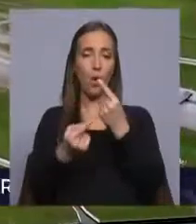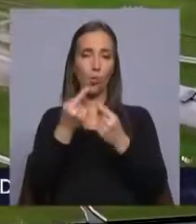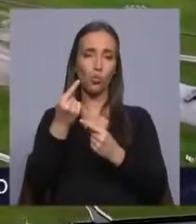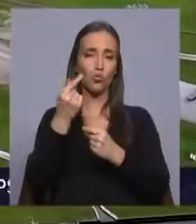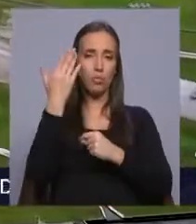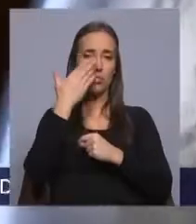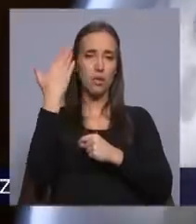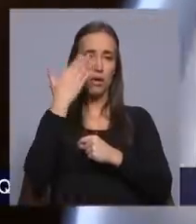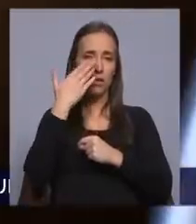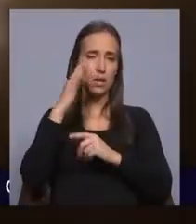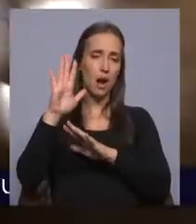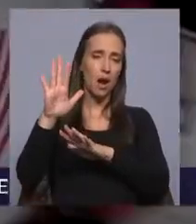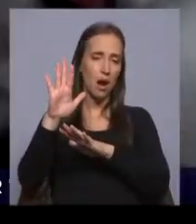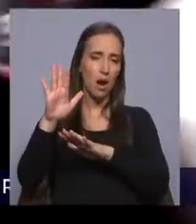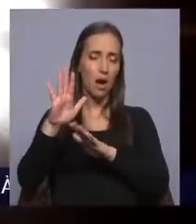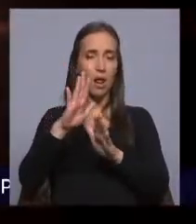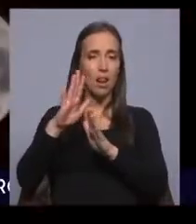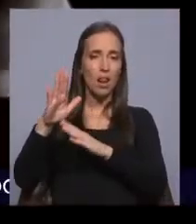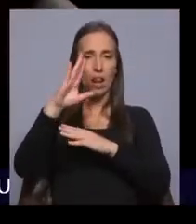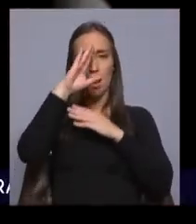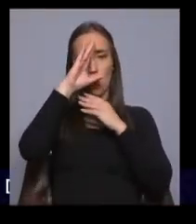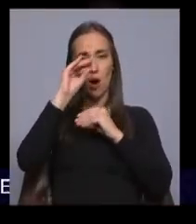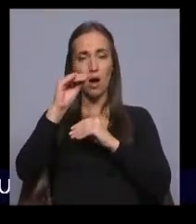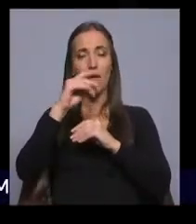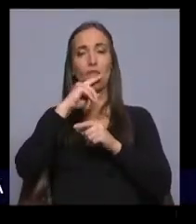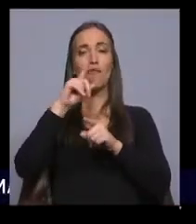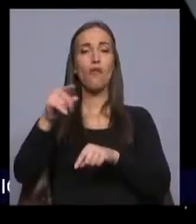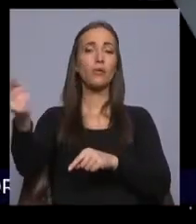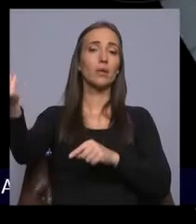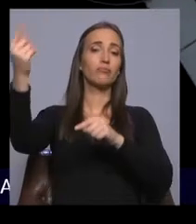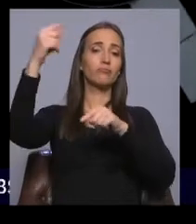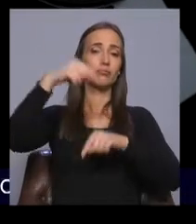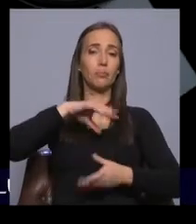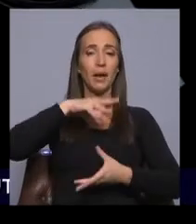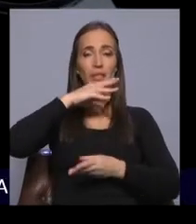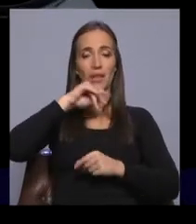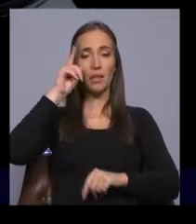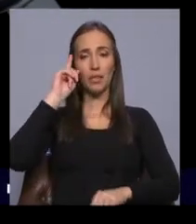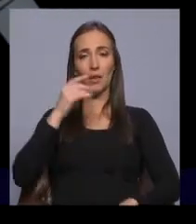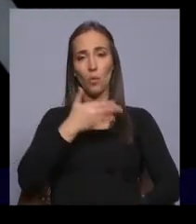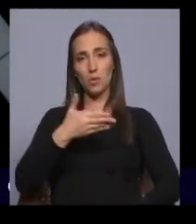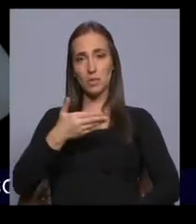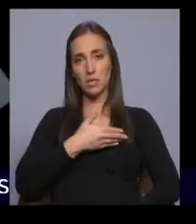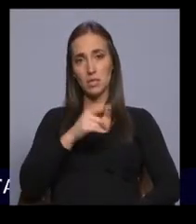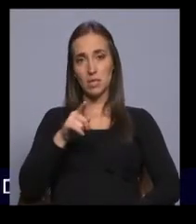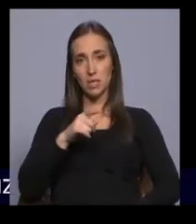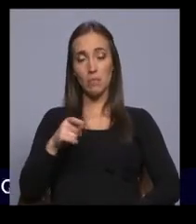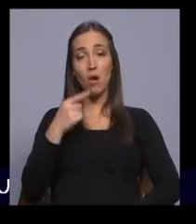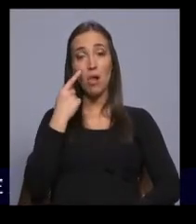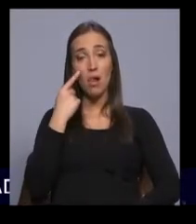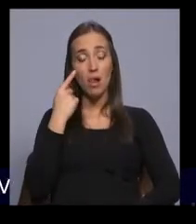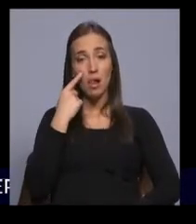em órbitas mais ou menos distantes da Lua e vai regressar à Terra no próximo dia 11 de dezembro, e vamos ver se consegue aquele escudo